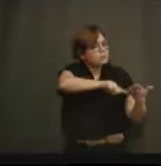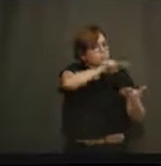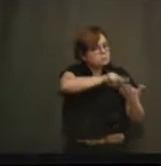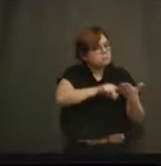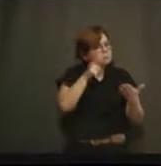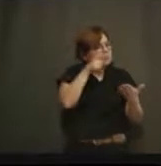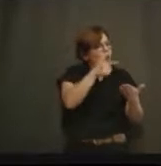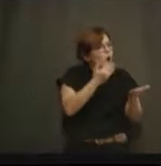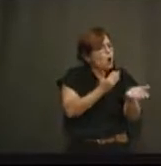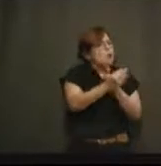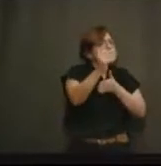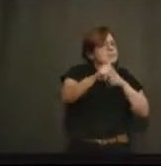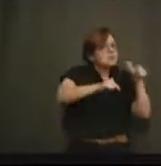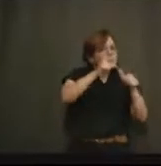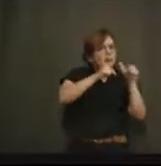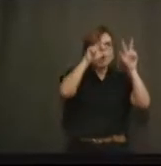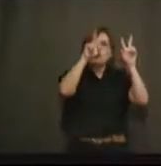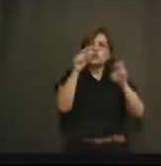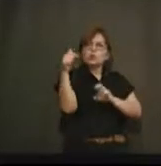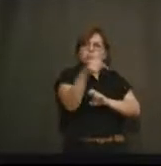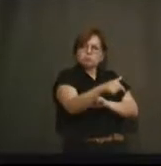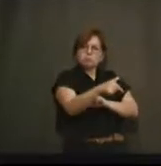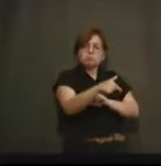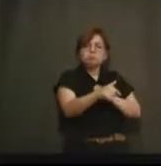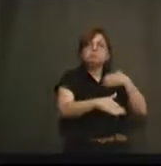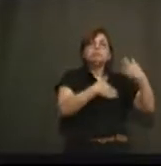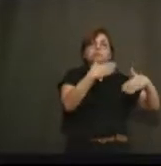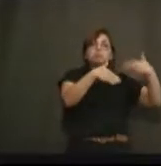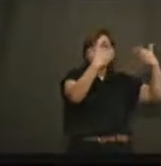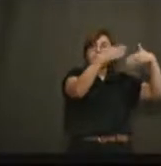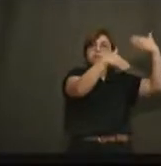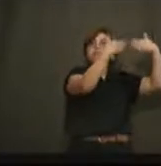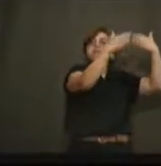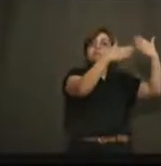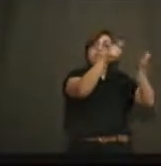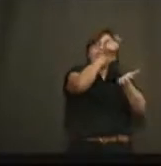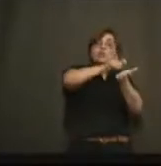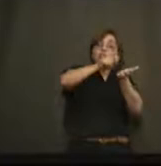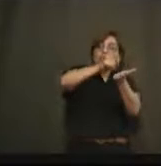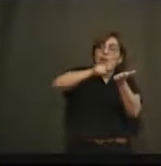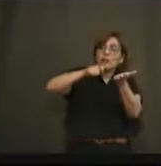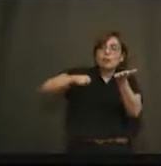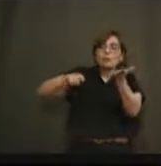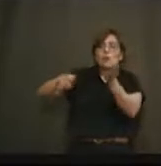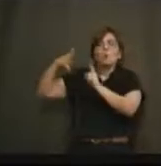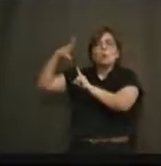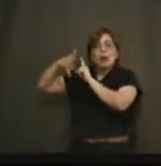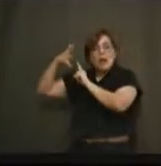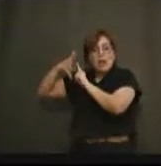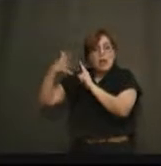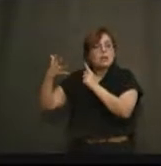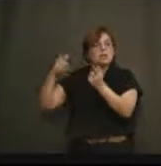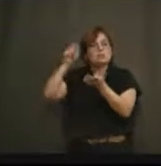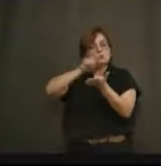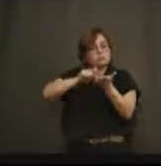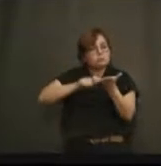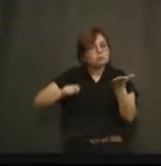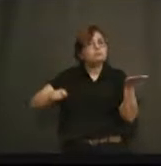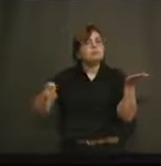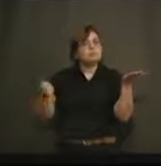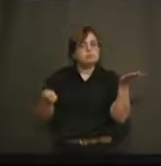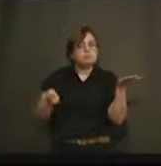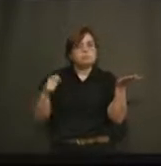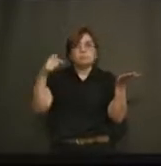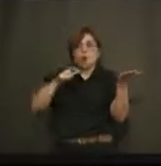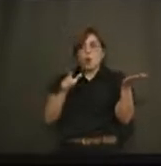começa a trabalhar sobre isso. Teve algum progresso, escreveu para Lefschetz. Lefschetz o convidou aí para os Estados